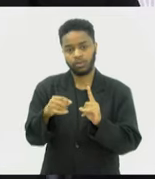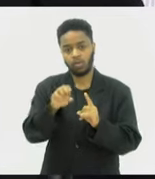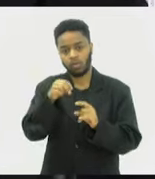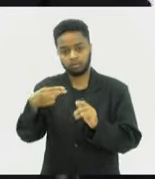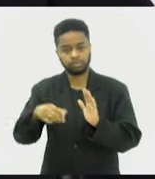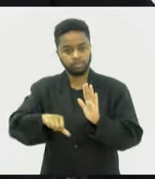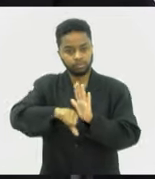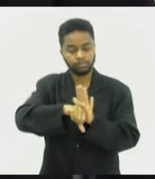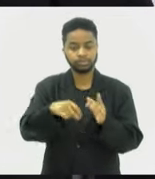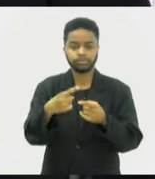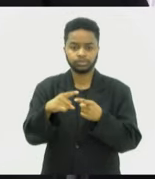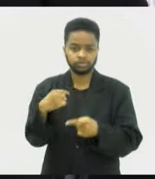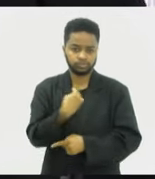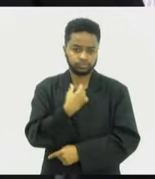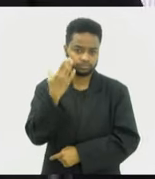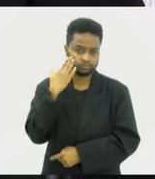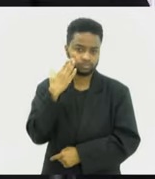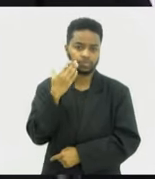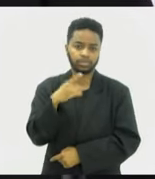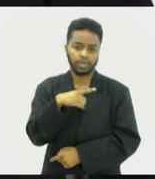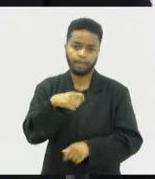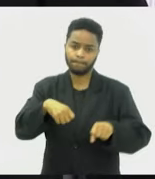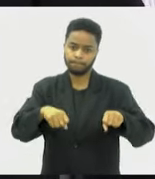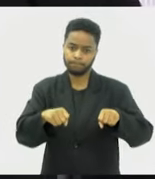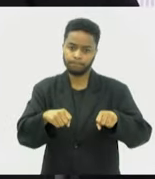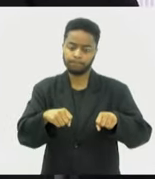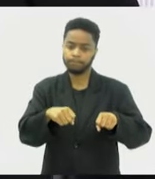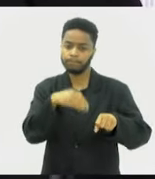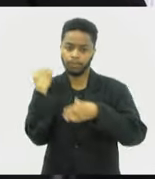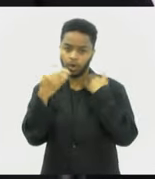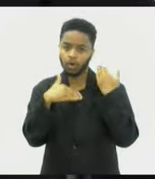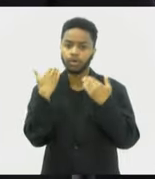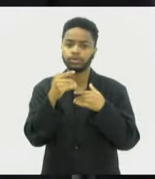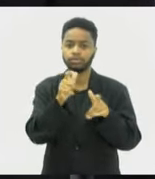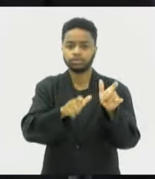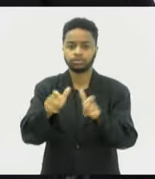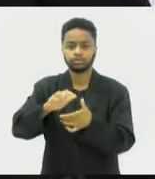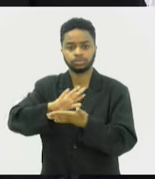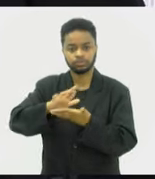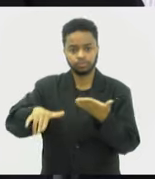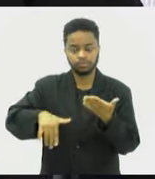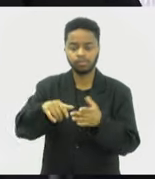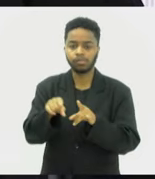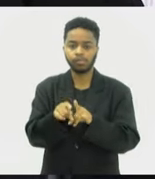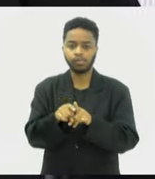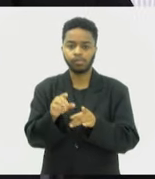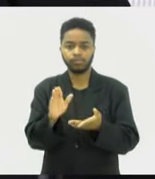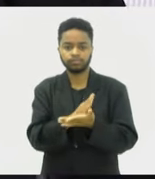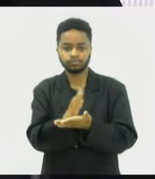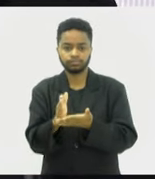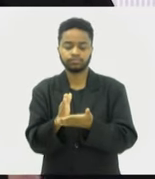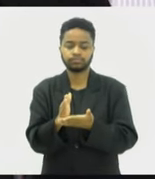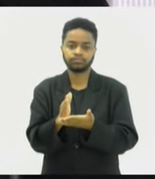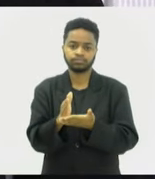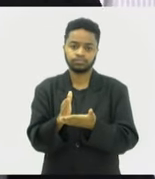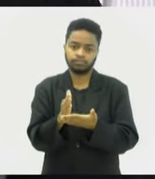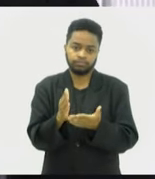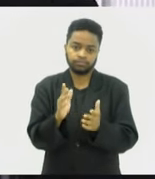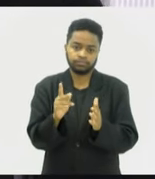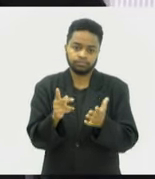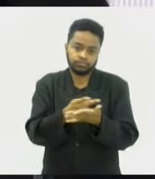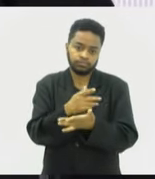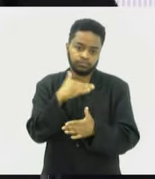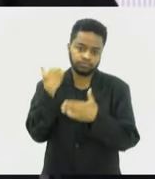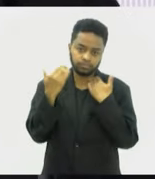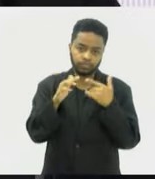está ali, quantas mortes já adviram daquilo ali, quantas pessoas já foram feridas, quantos já perderam até a vida, né, por conta de um